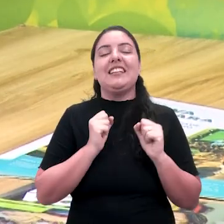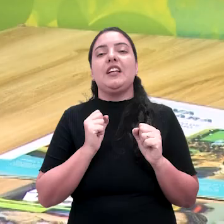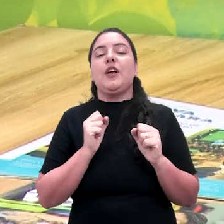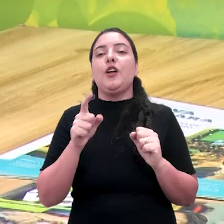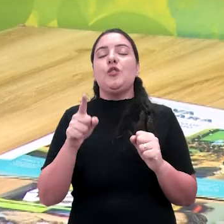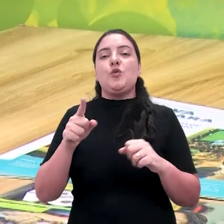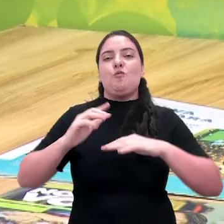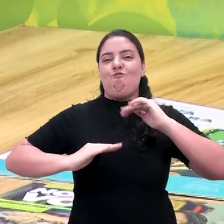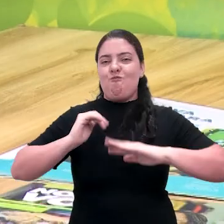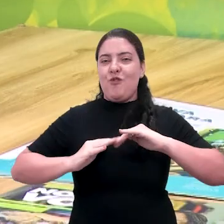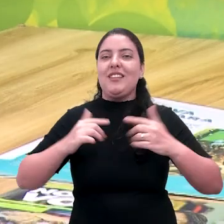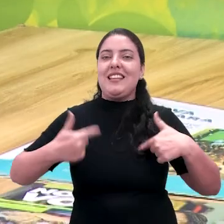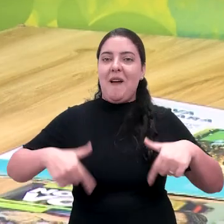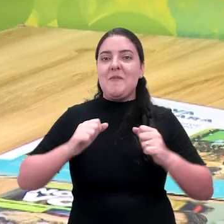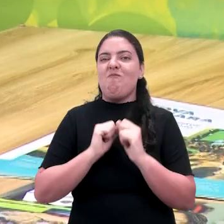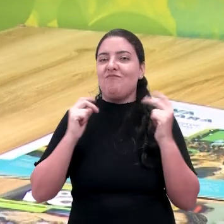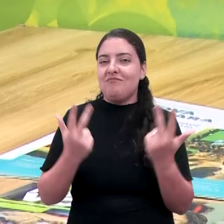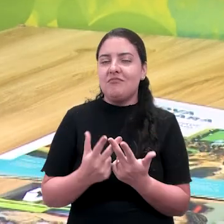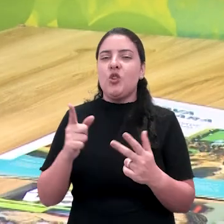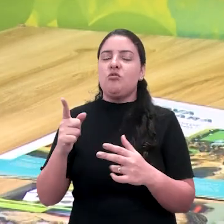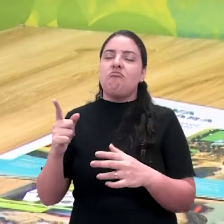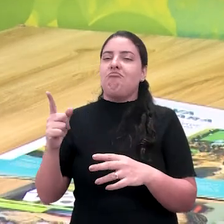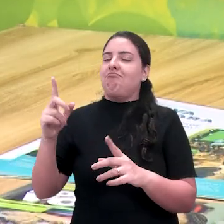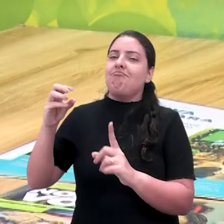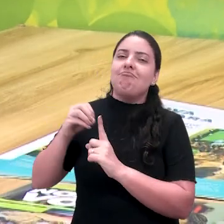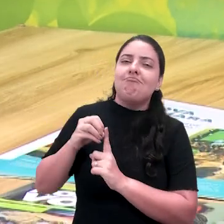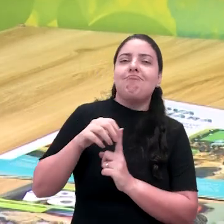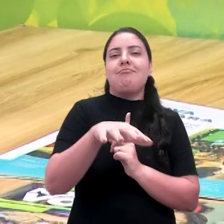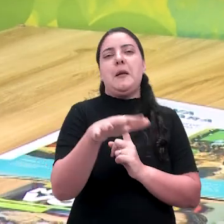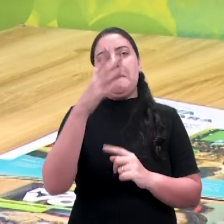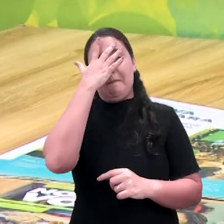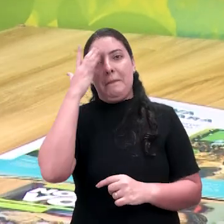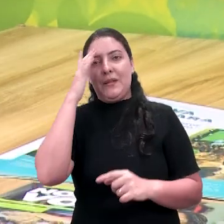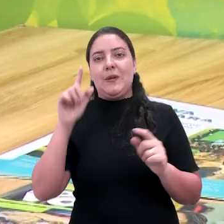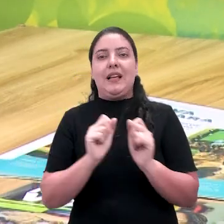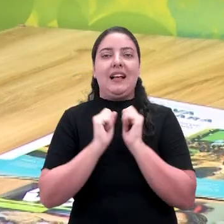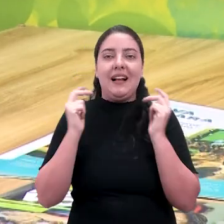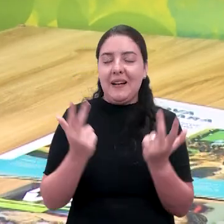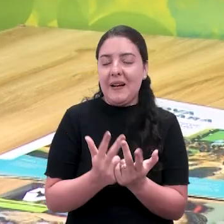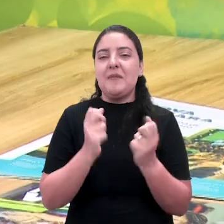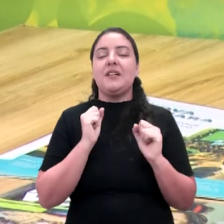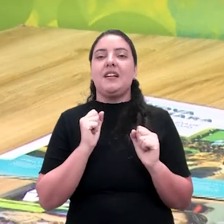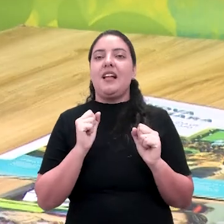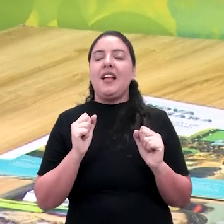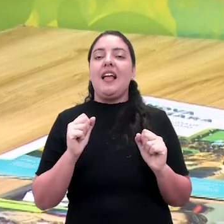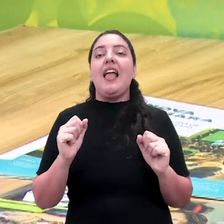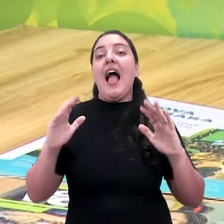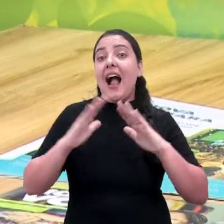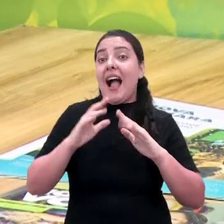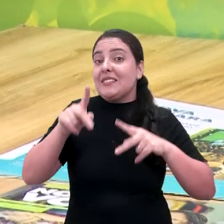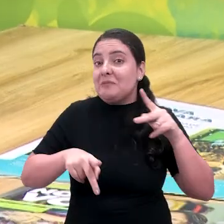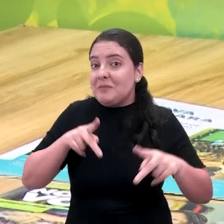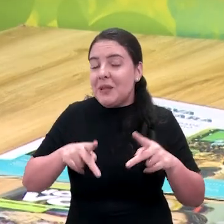está trazendo a nossa voz, né? A voz das pessoas com deficiência aqui para a Câmara também, né? Para essa Casa do Povo, né? Porque a